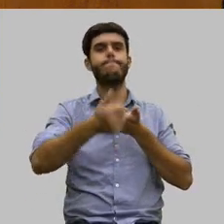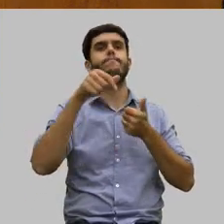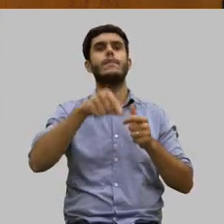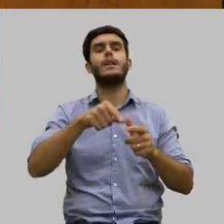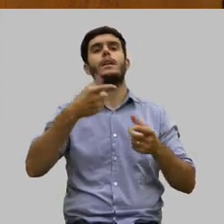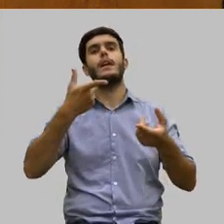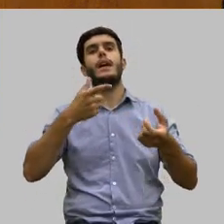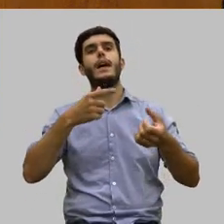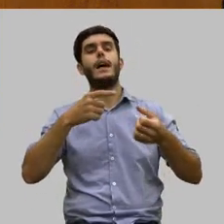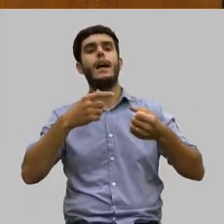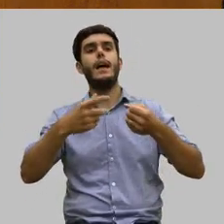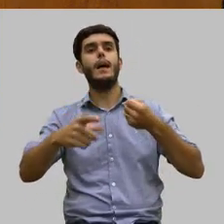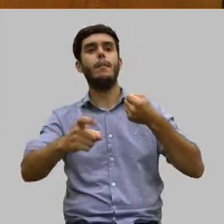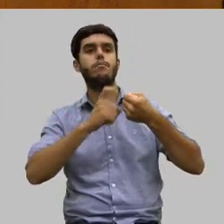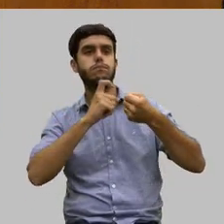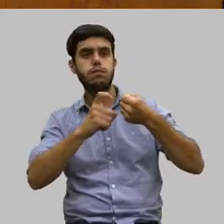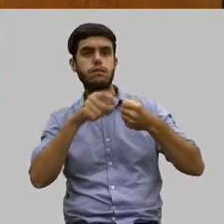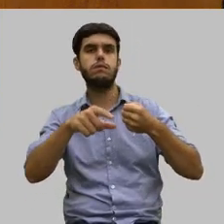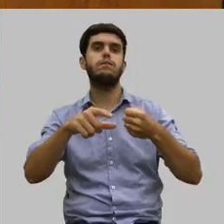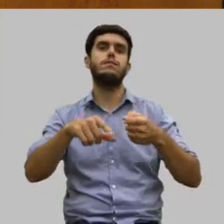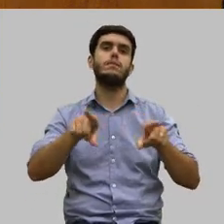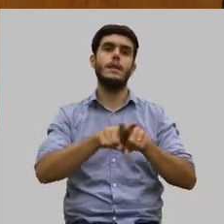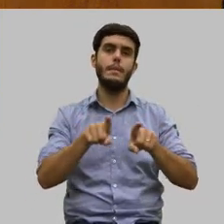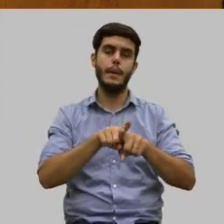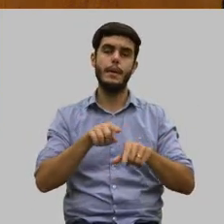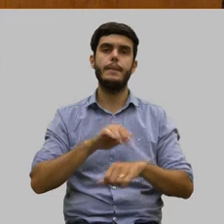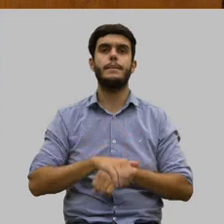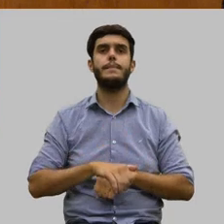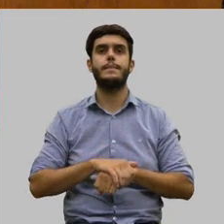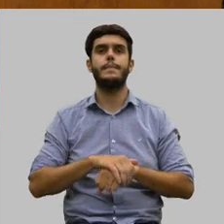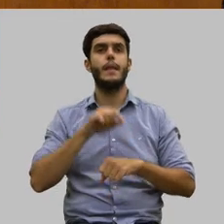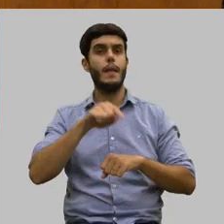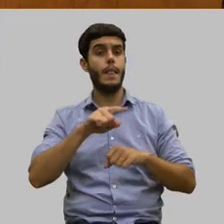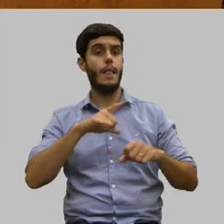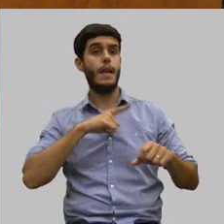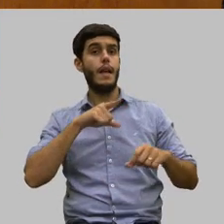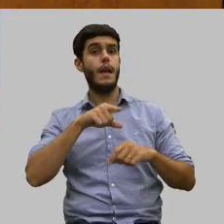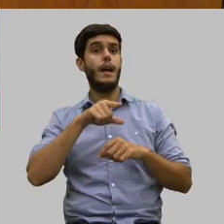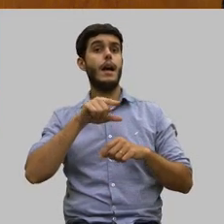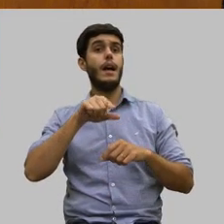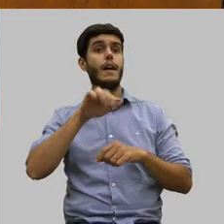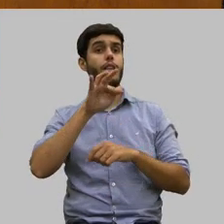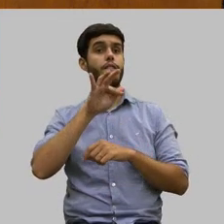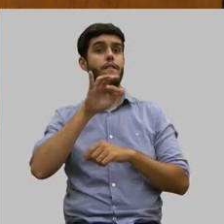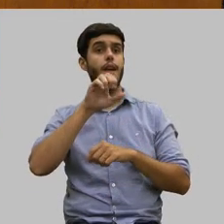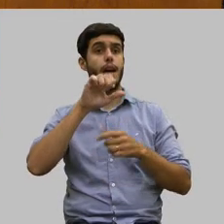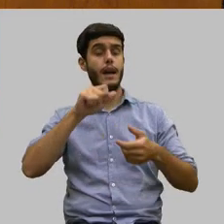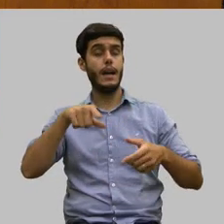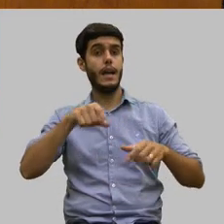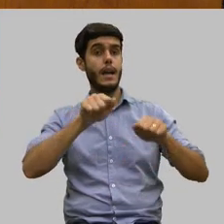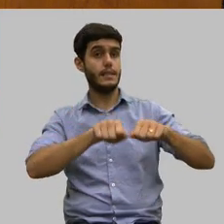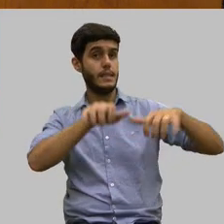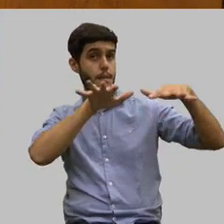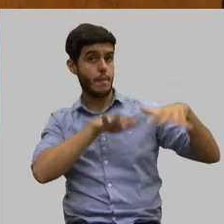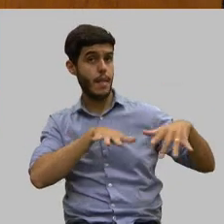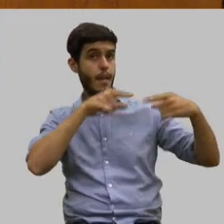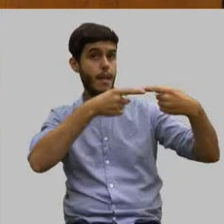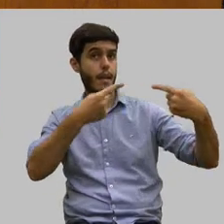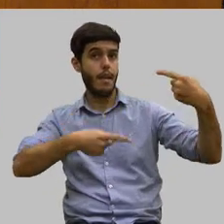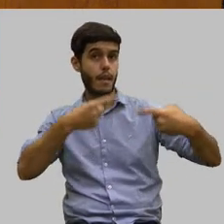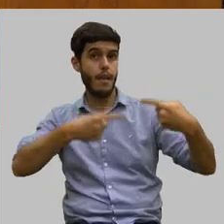atendimento das demandas da população acesse o canal Assembleia fiscaliza para receber conteúdo Exclusive sobre as